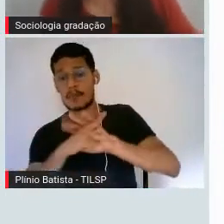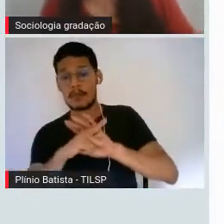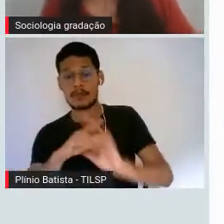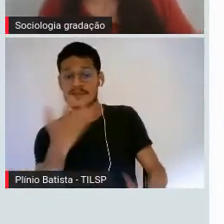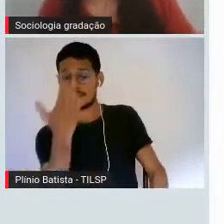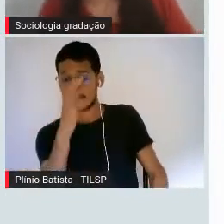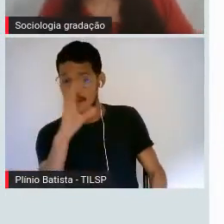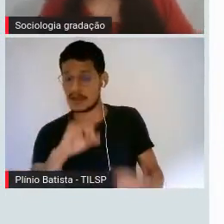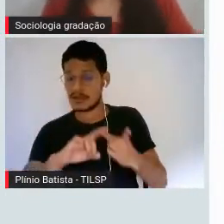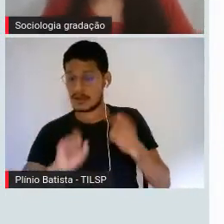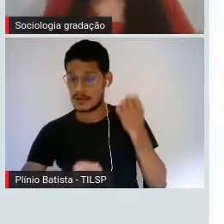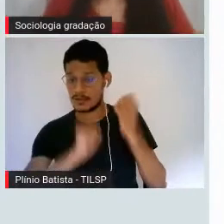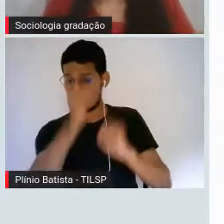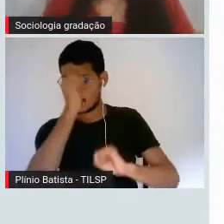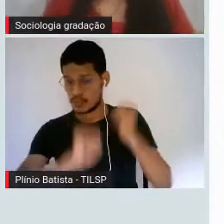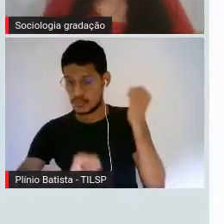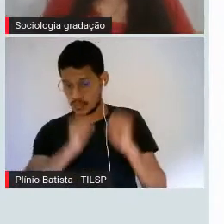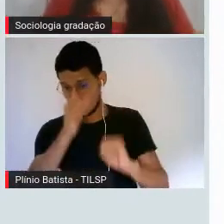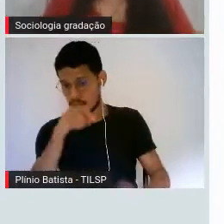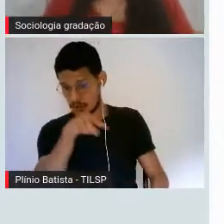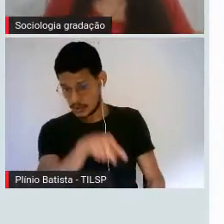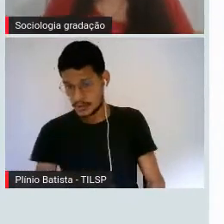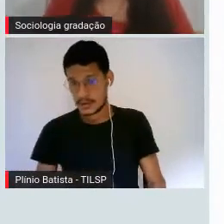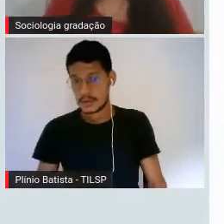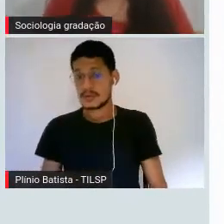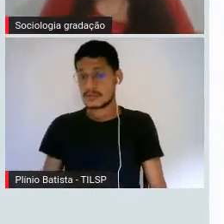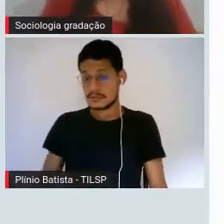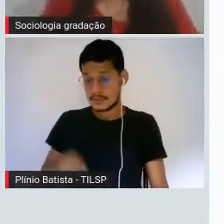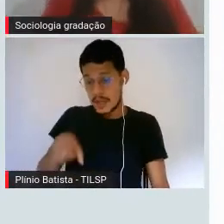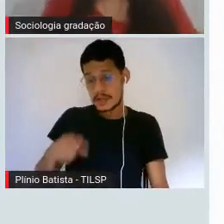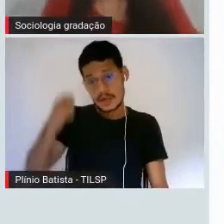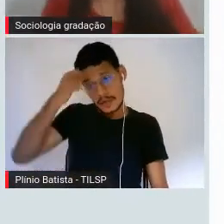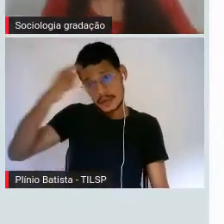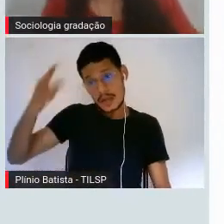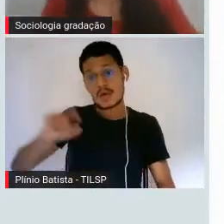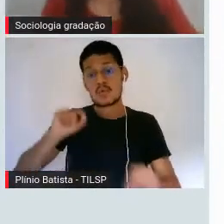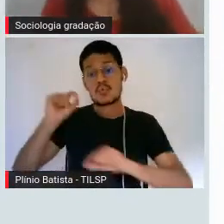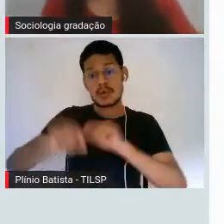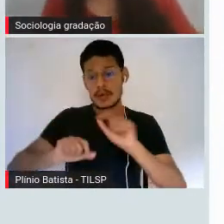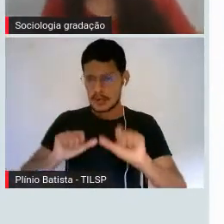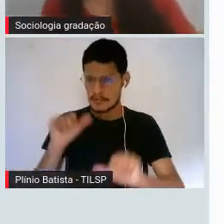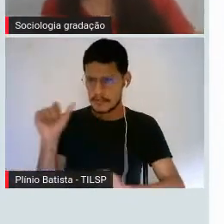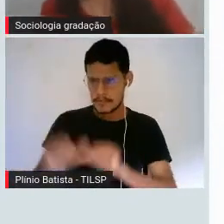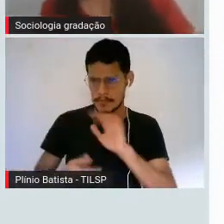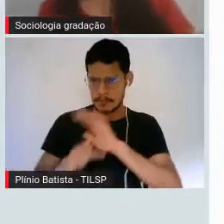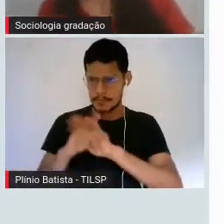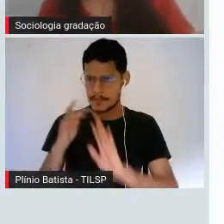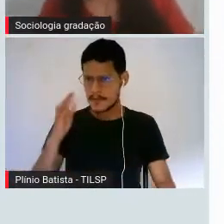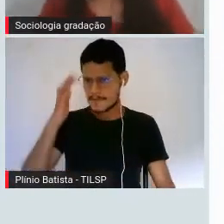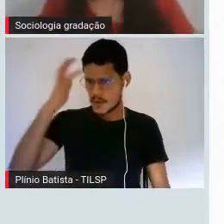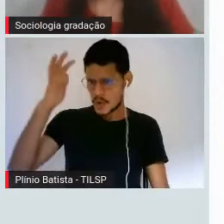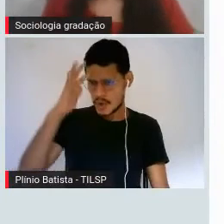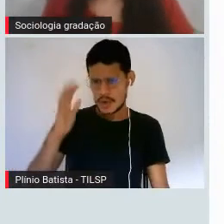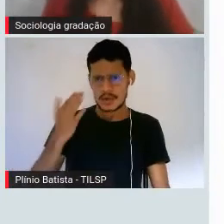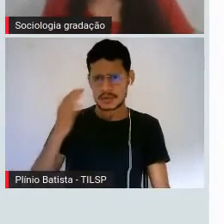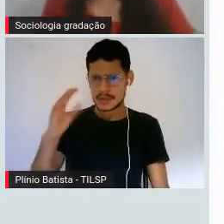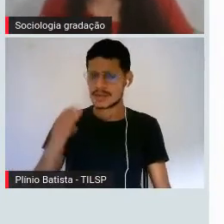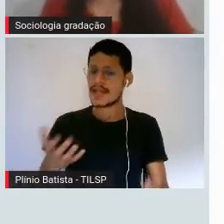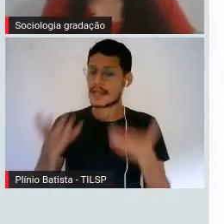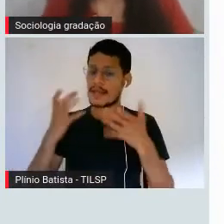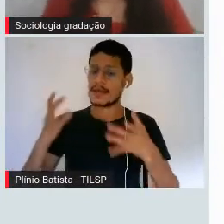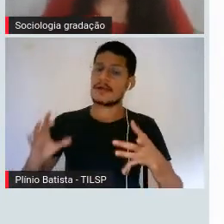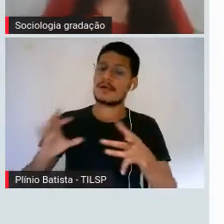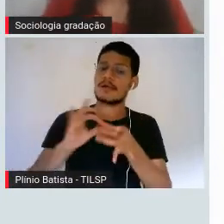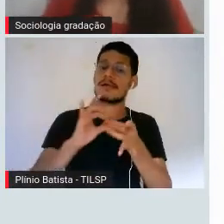Tinha uma ideia ampla de formular uma filosofia da ciência, capaz de unificar todos os